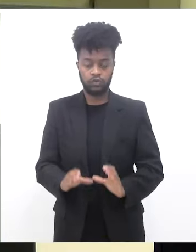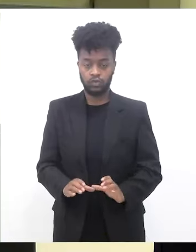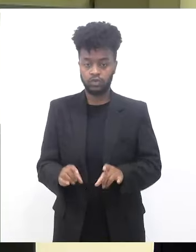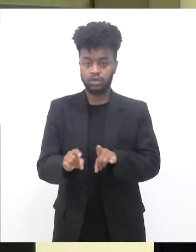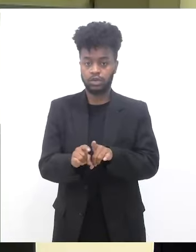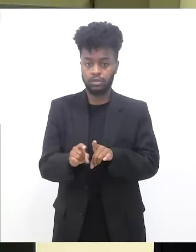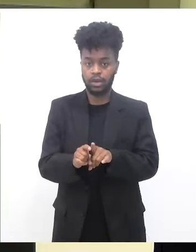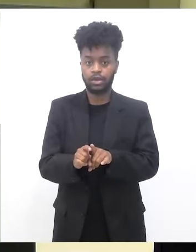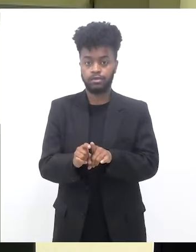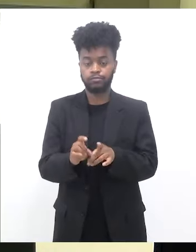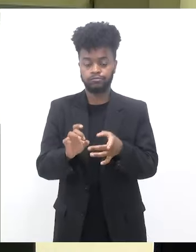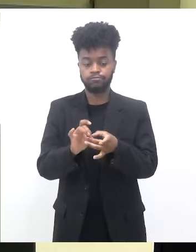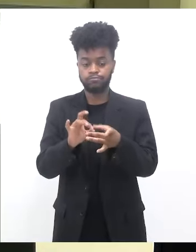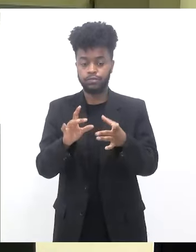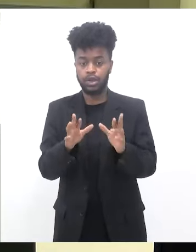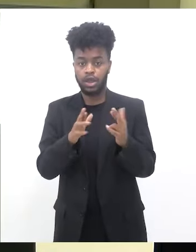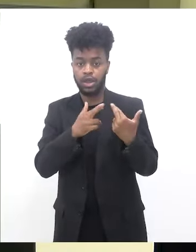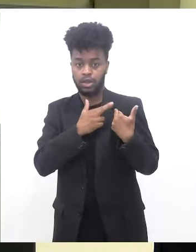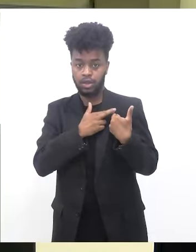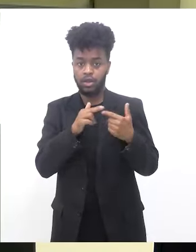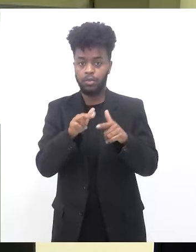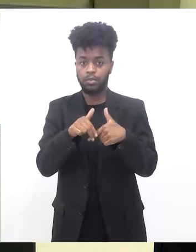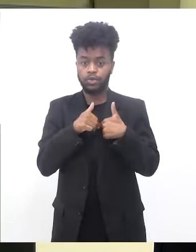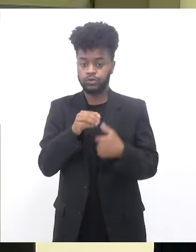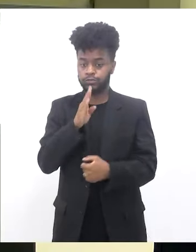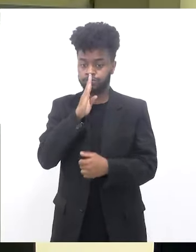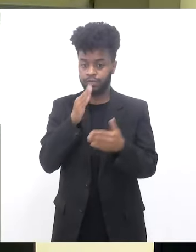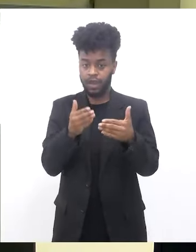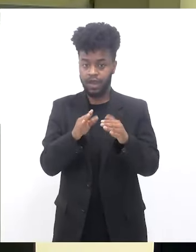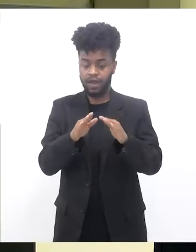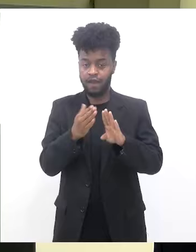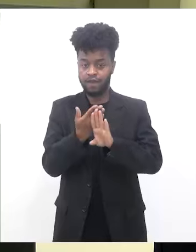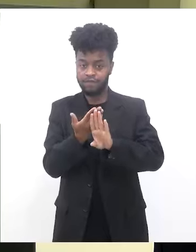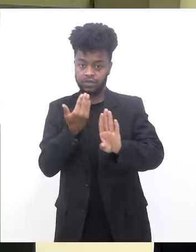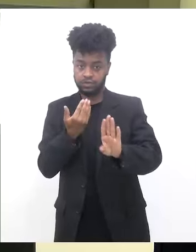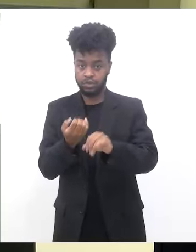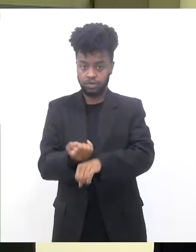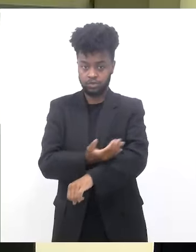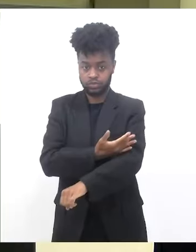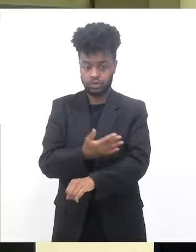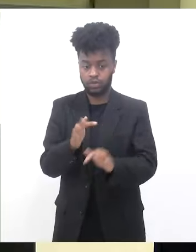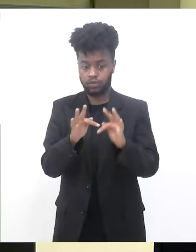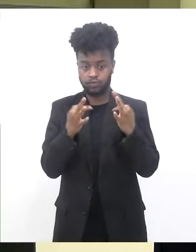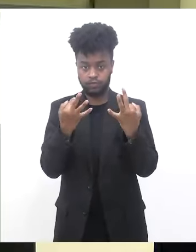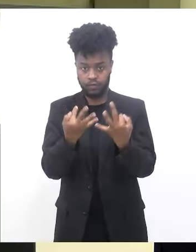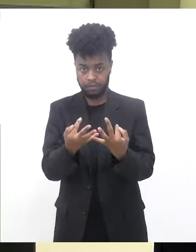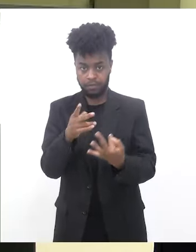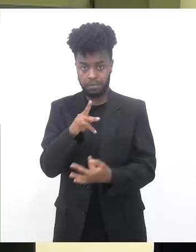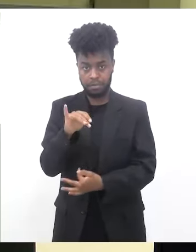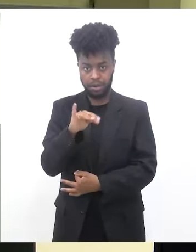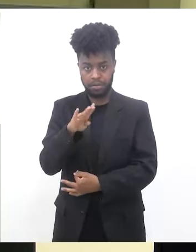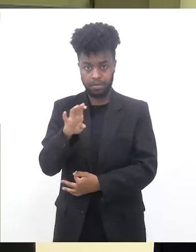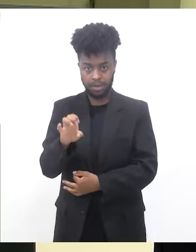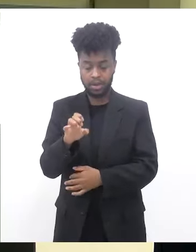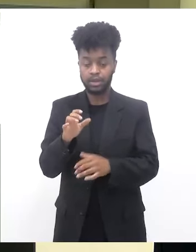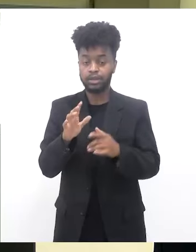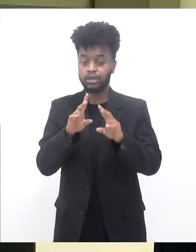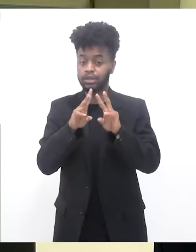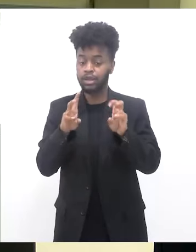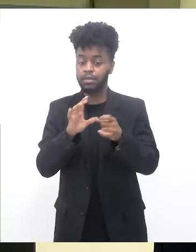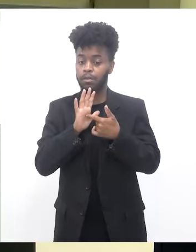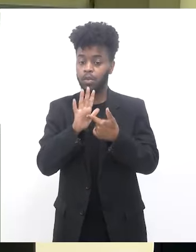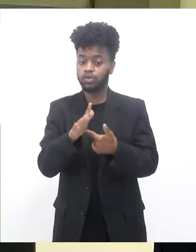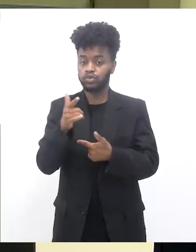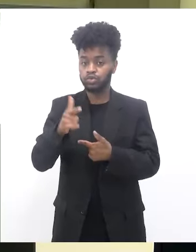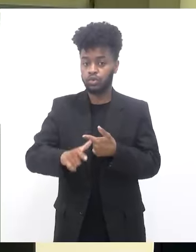também permitindo a responsabilização por omissão emocional dos pais. O tema reacende debates sobre